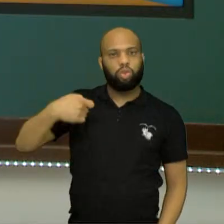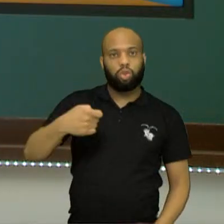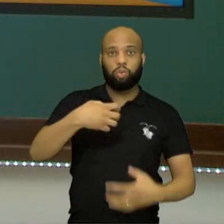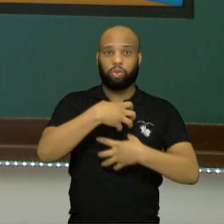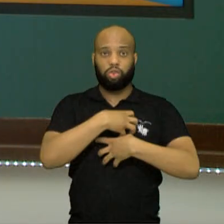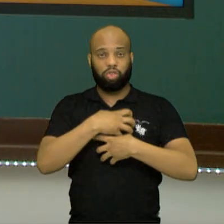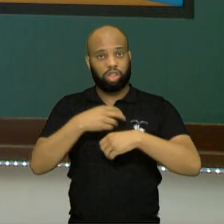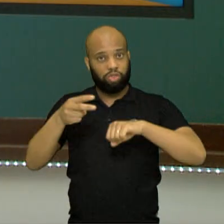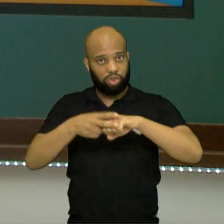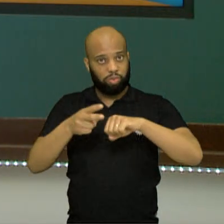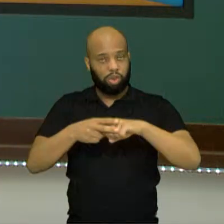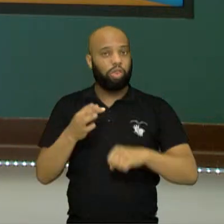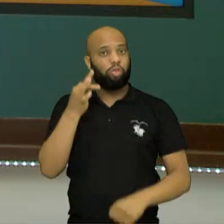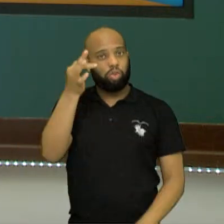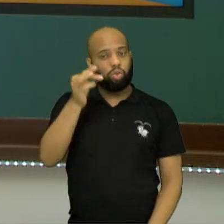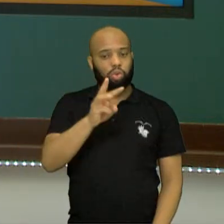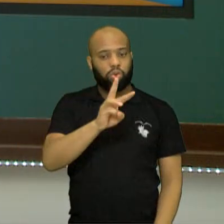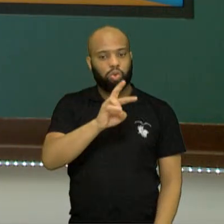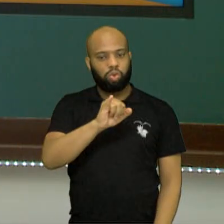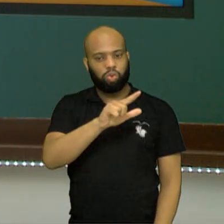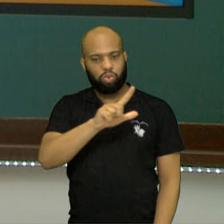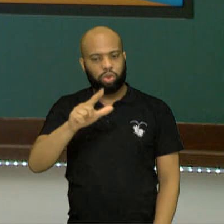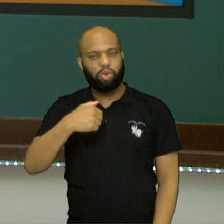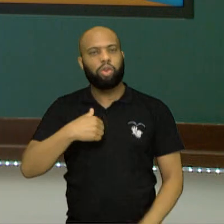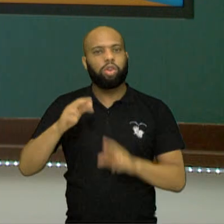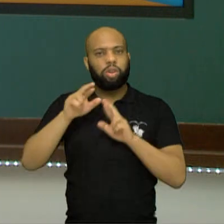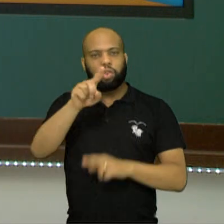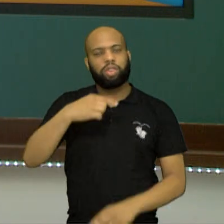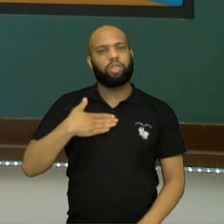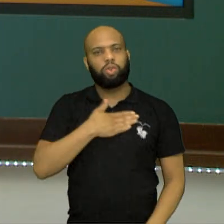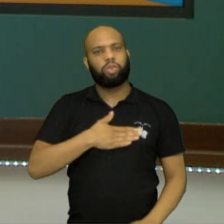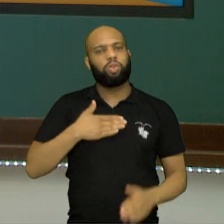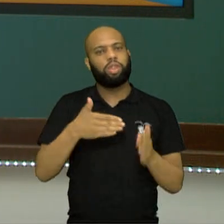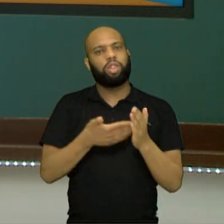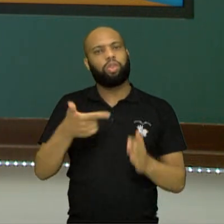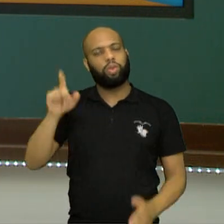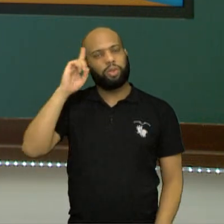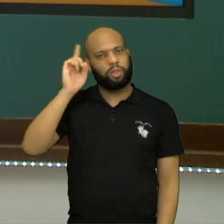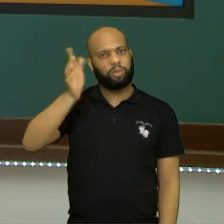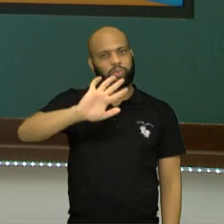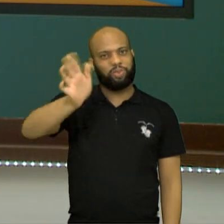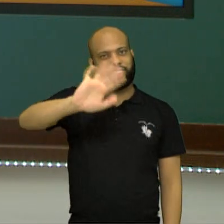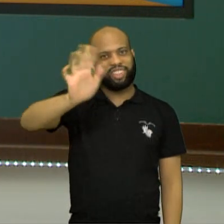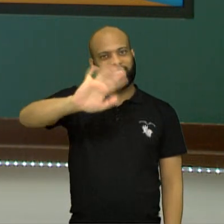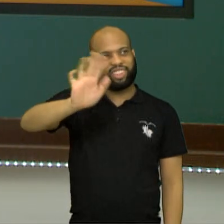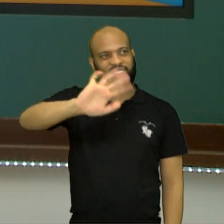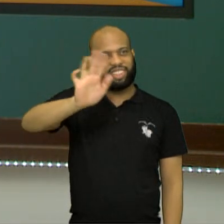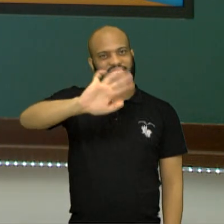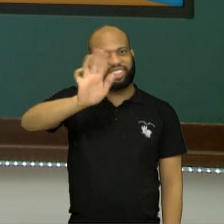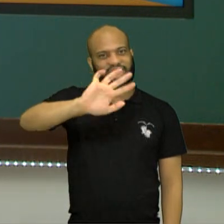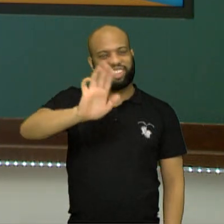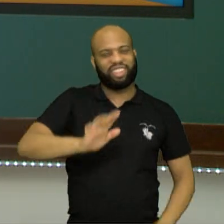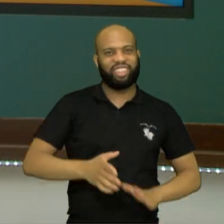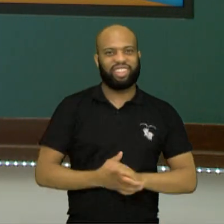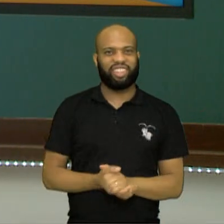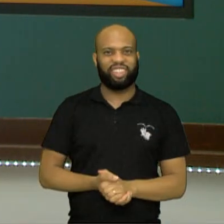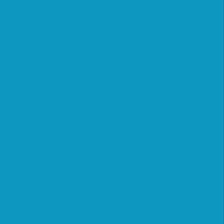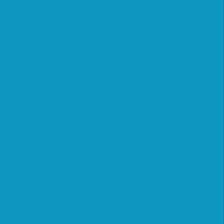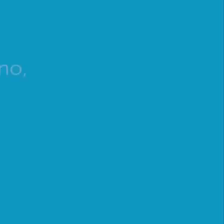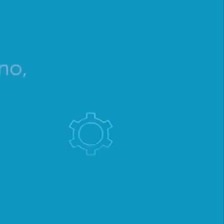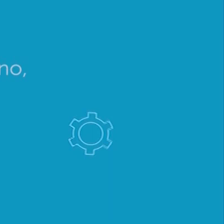formas verbais do futuro com o eu. Espero que vocês tenham gostado e até breve. See you later!